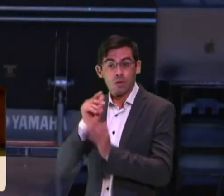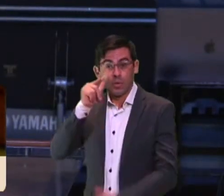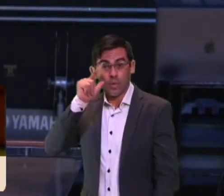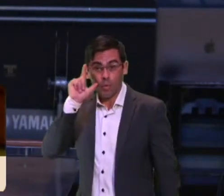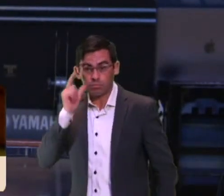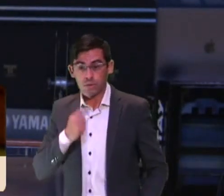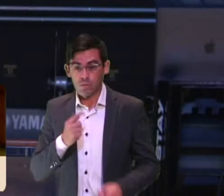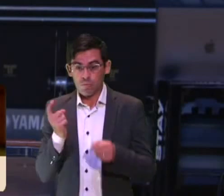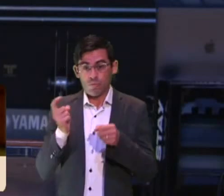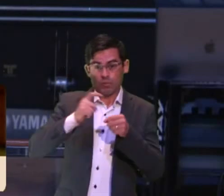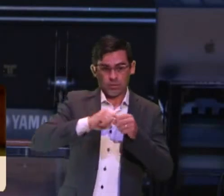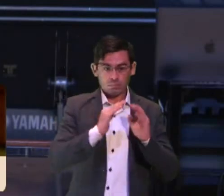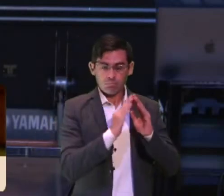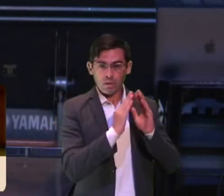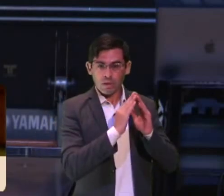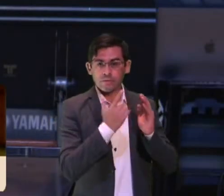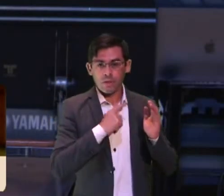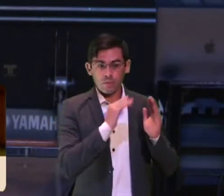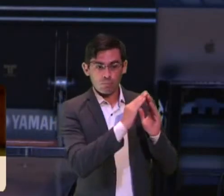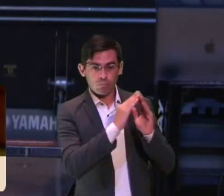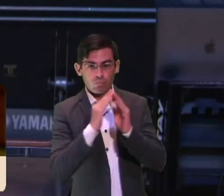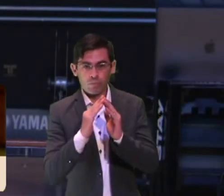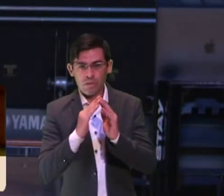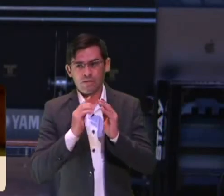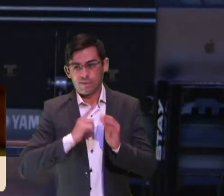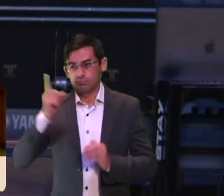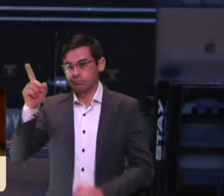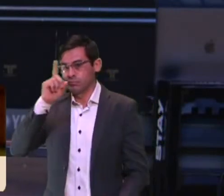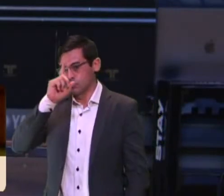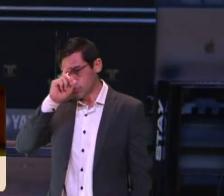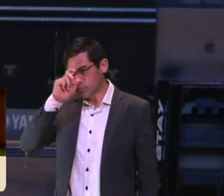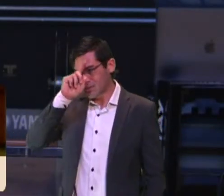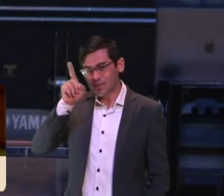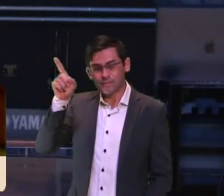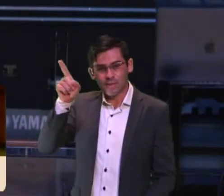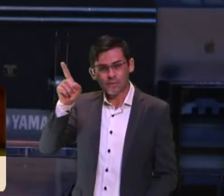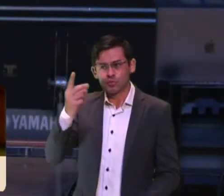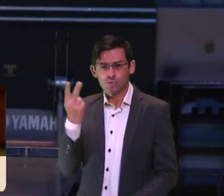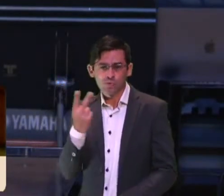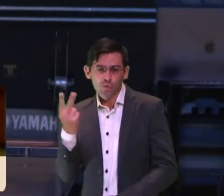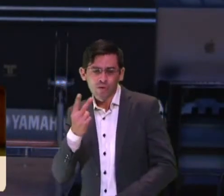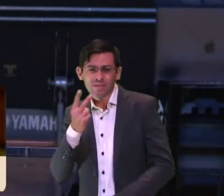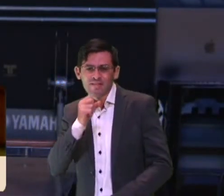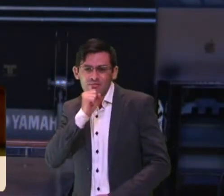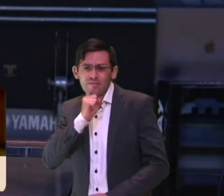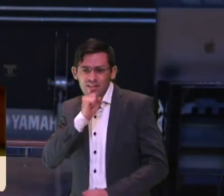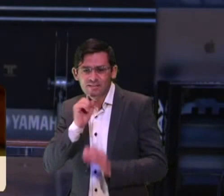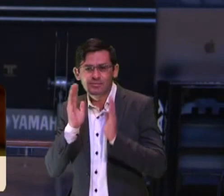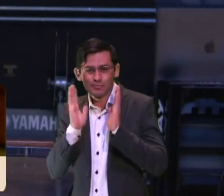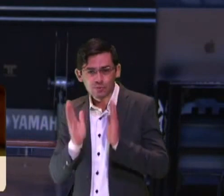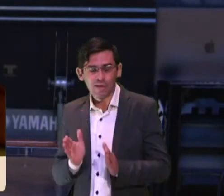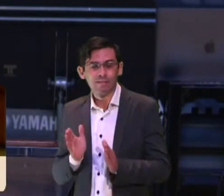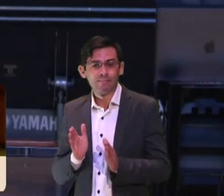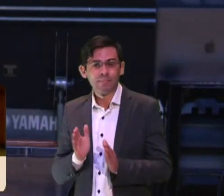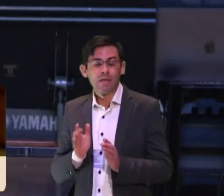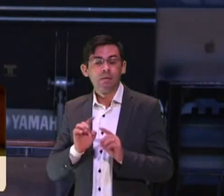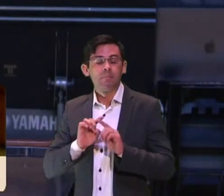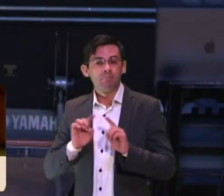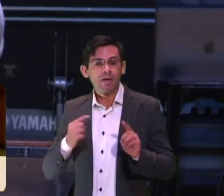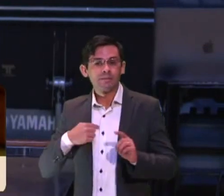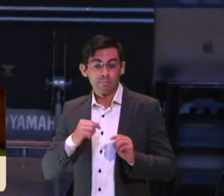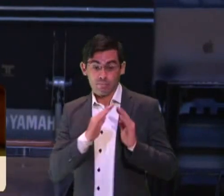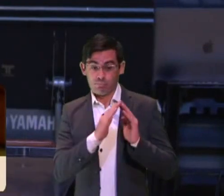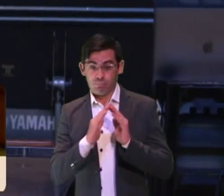casa, meu vizinho está na UTI, né? Os dois são um senhor e uma senhora. E a